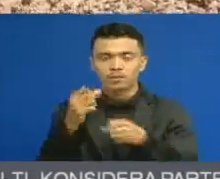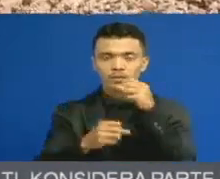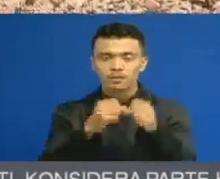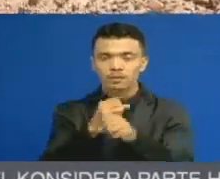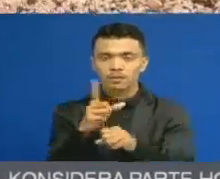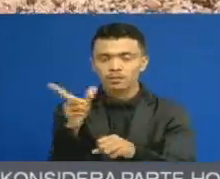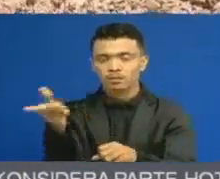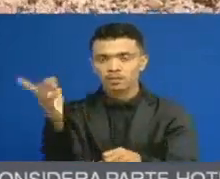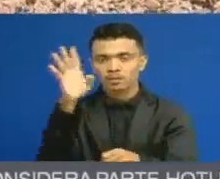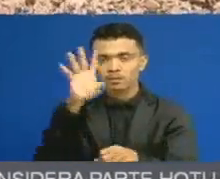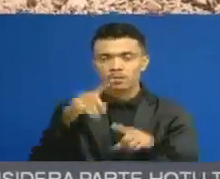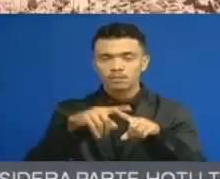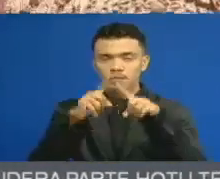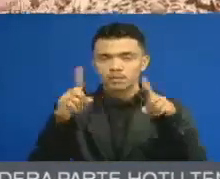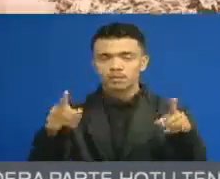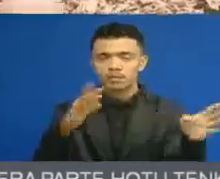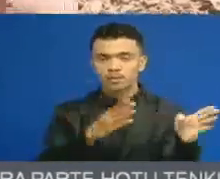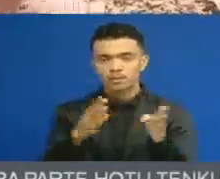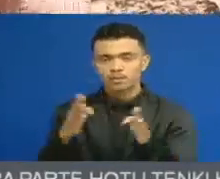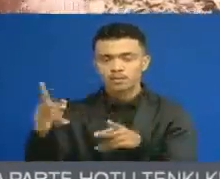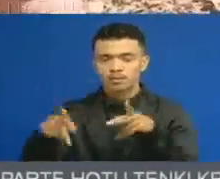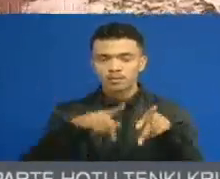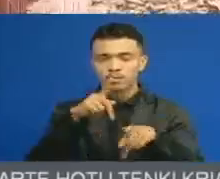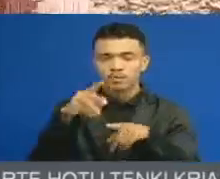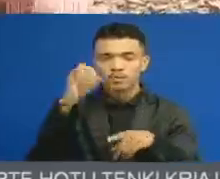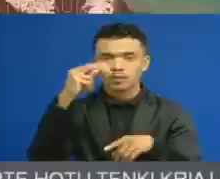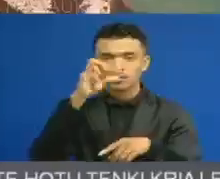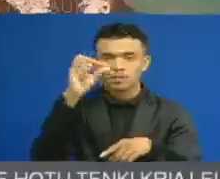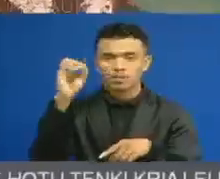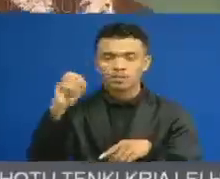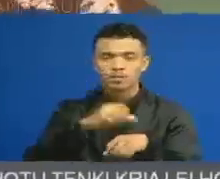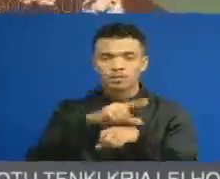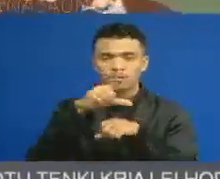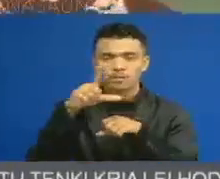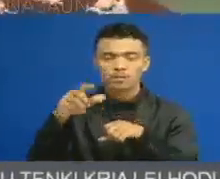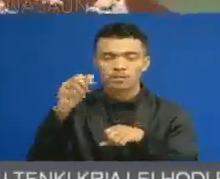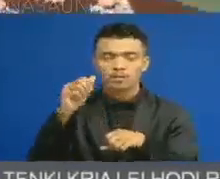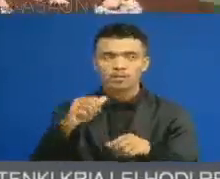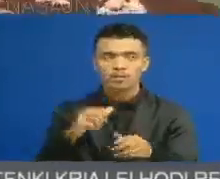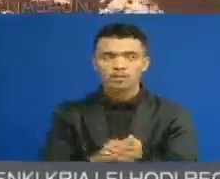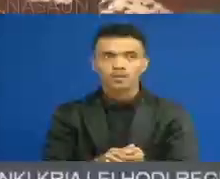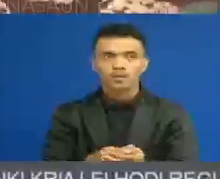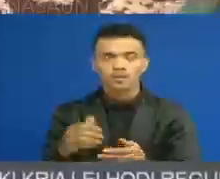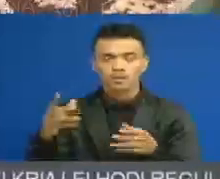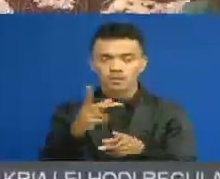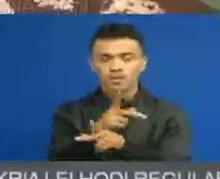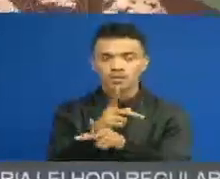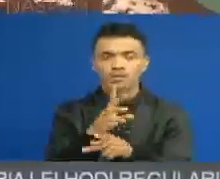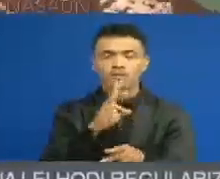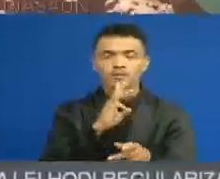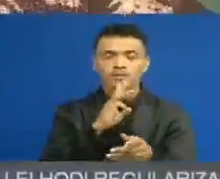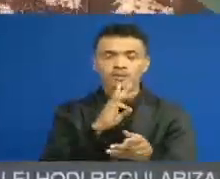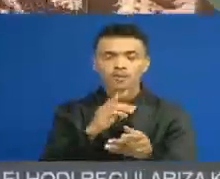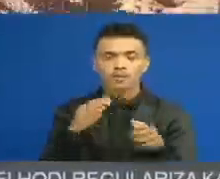Nulu Resinghat, mai be organiza comunidade ho ONG lokal permatil, no Aila. Conserva be matang iha